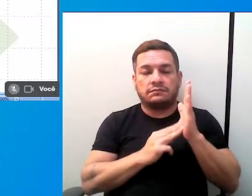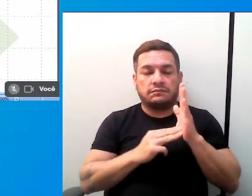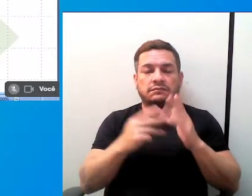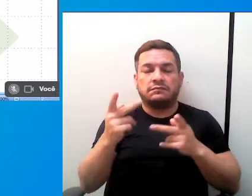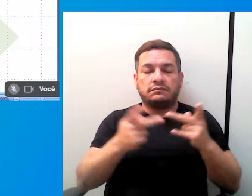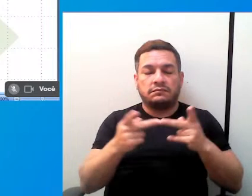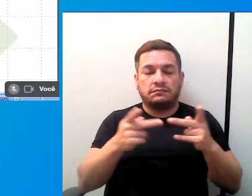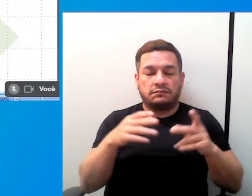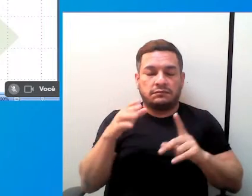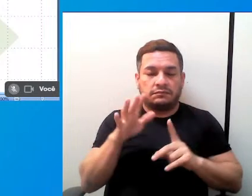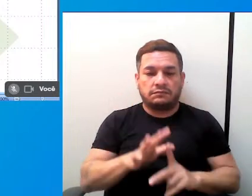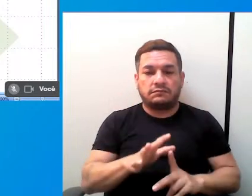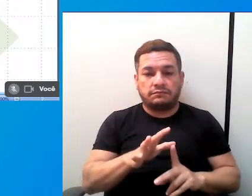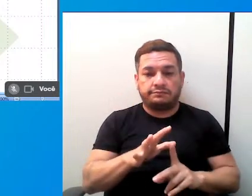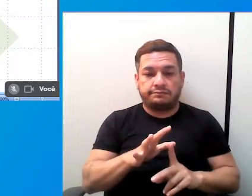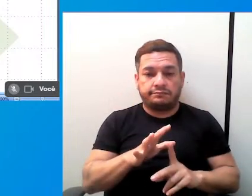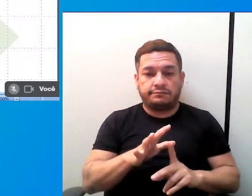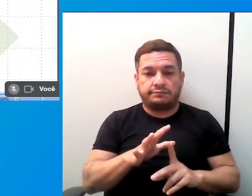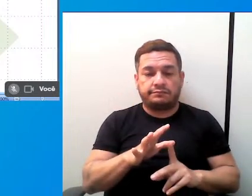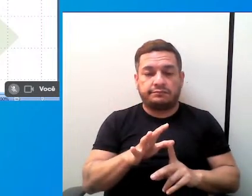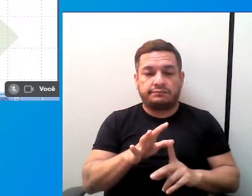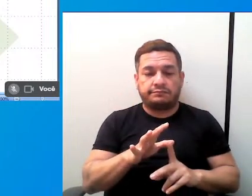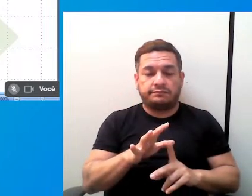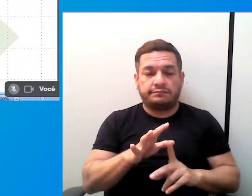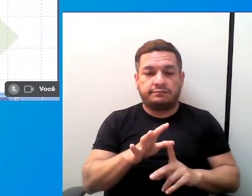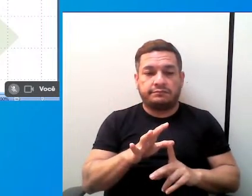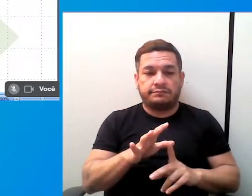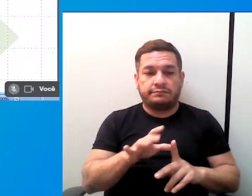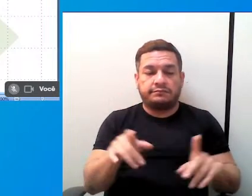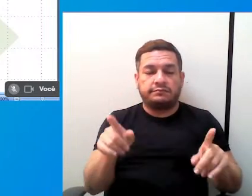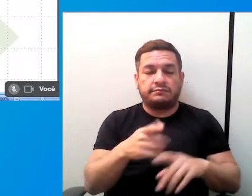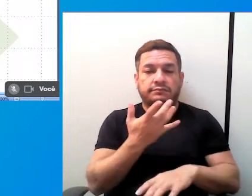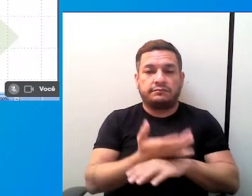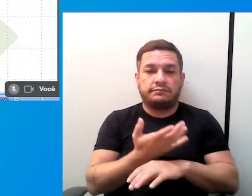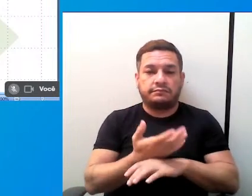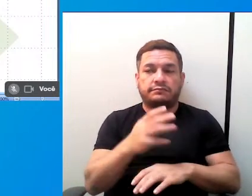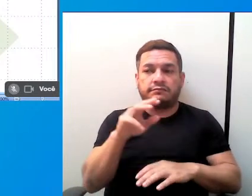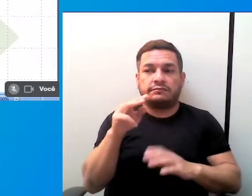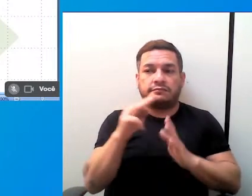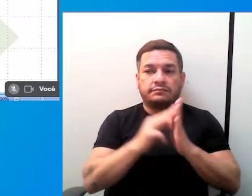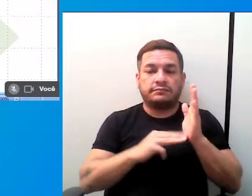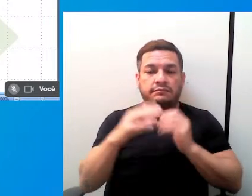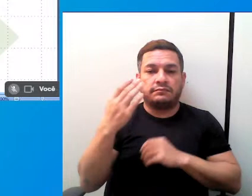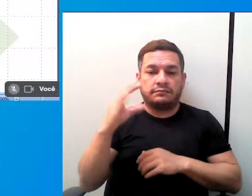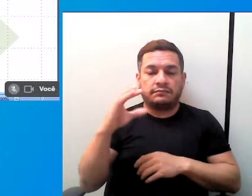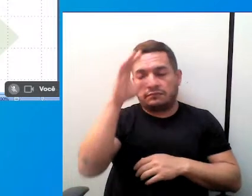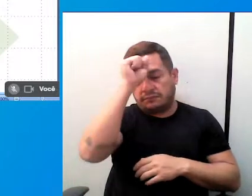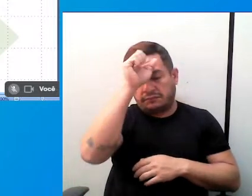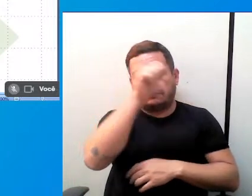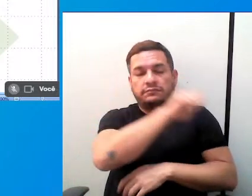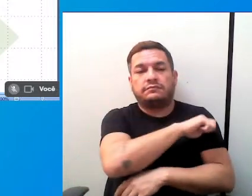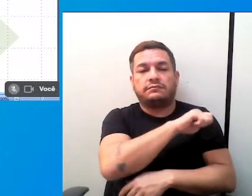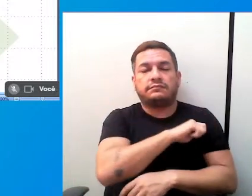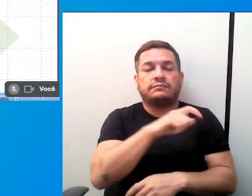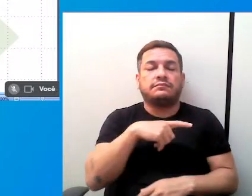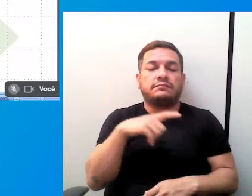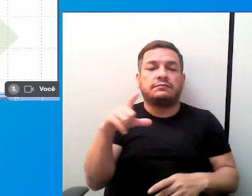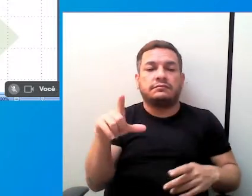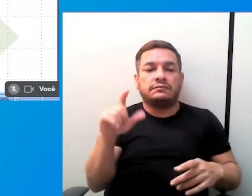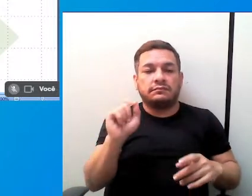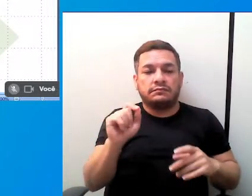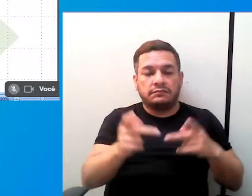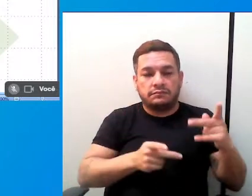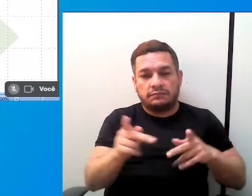metodologia de projetos integradores. Na disciplina de metodologia científica, os alunos aprendem sobre a metodologia científica, sobre o